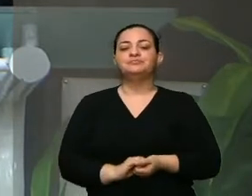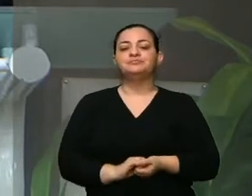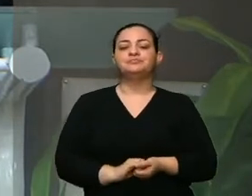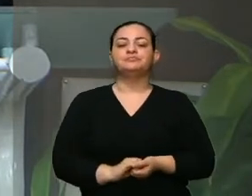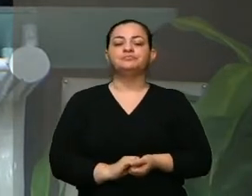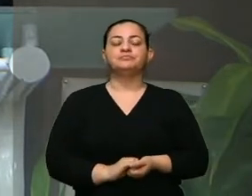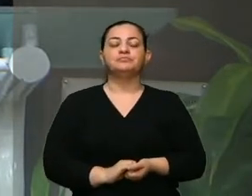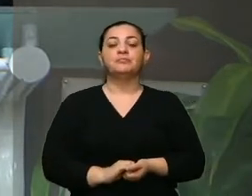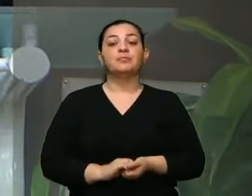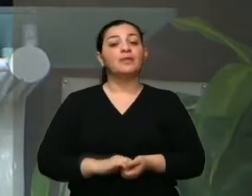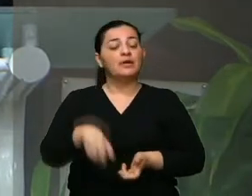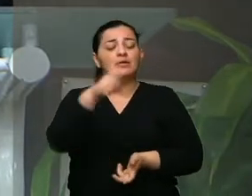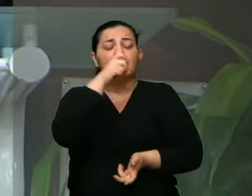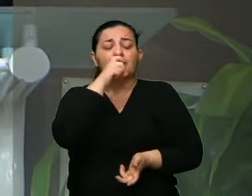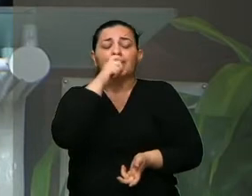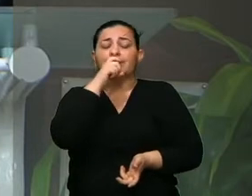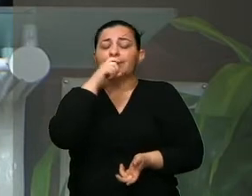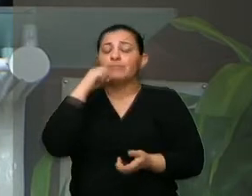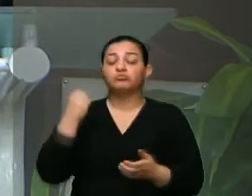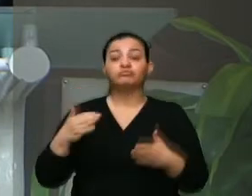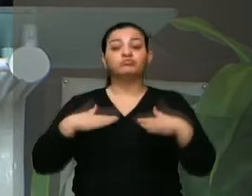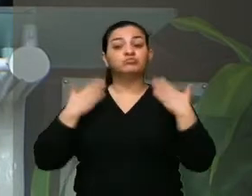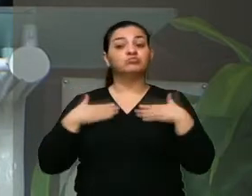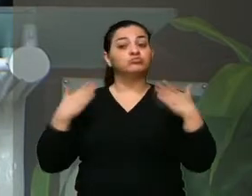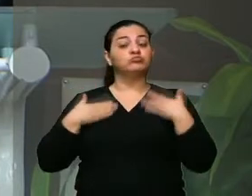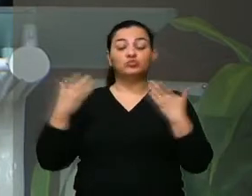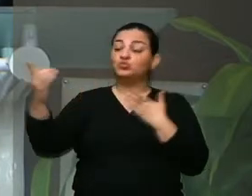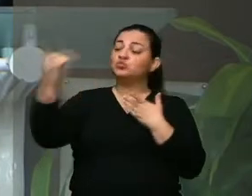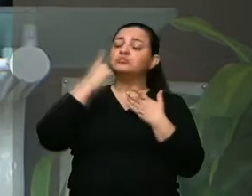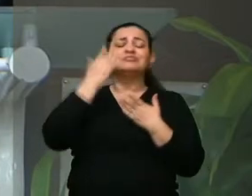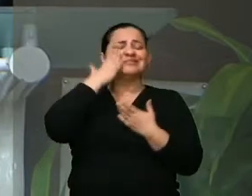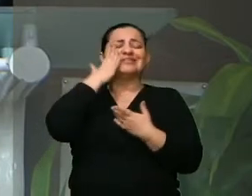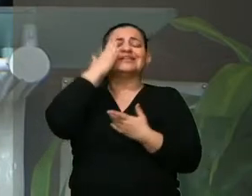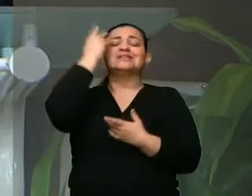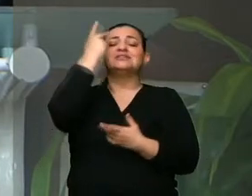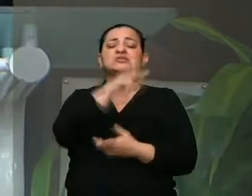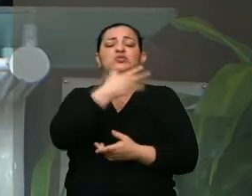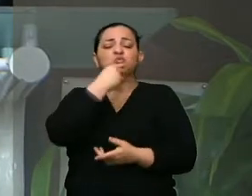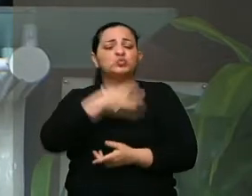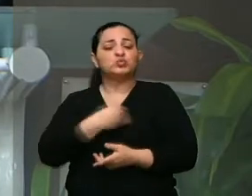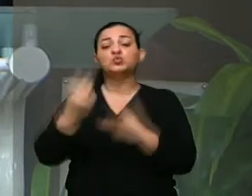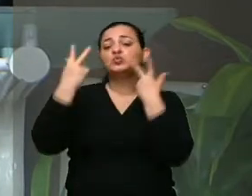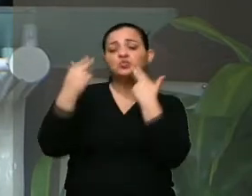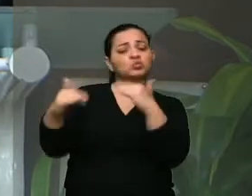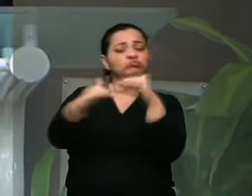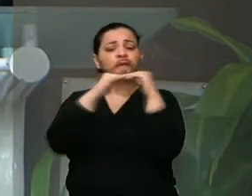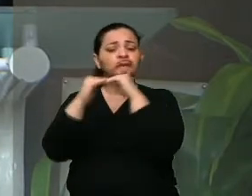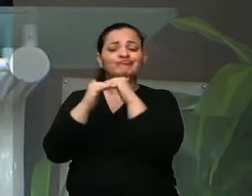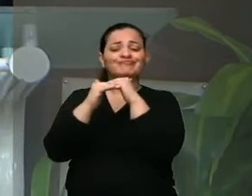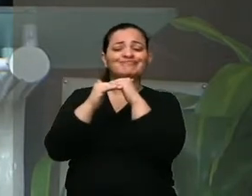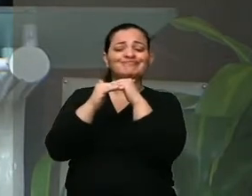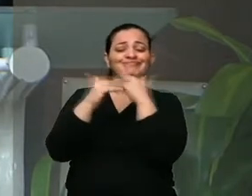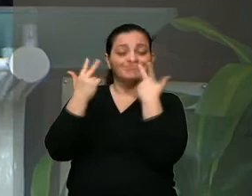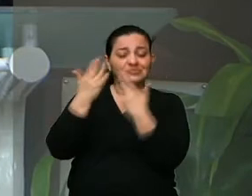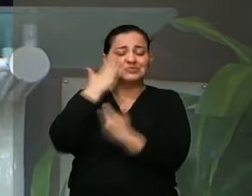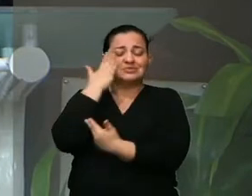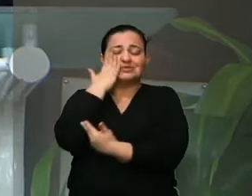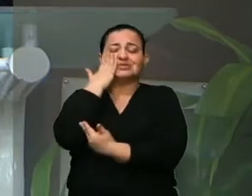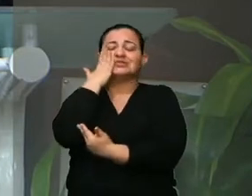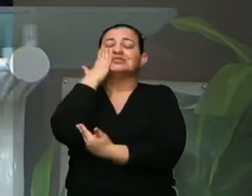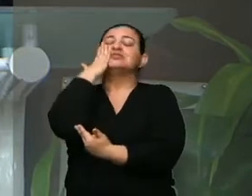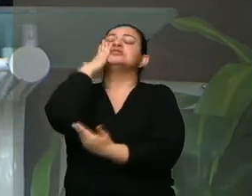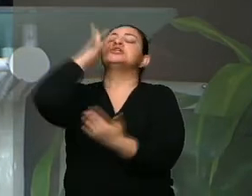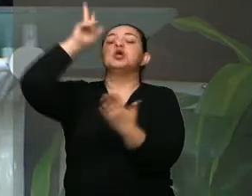pai estou tão contente em tê dizer sabe aquele seu rapaz exatamente como tu és sabe ele